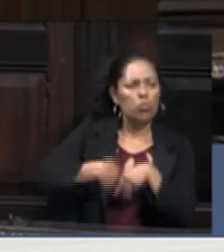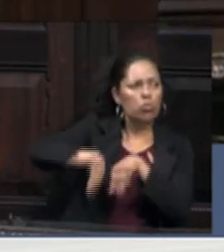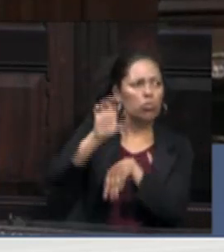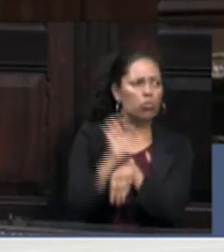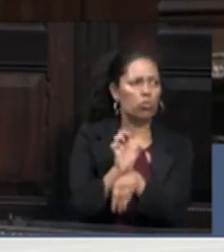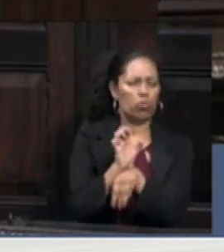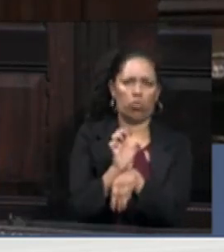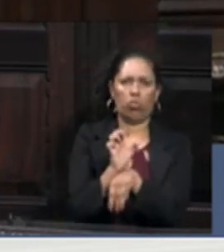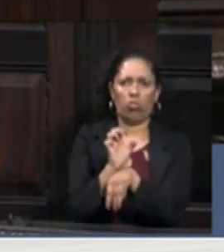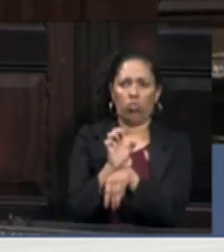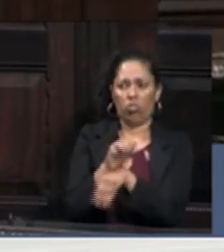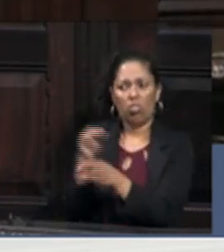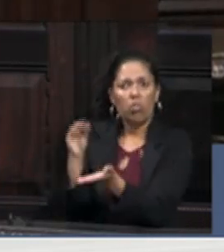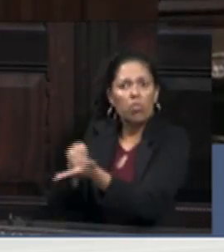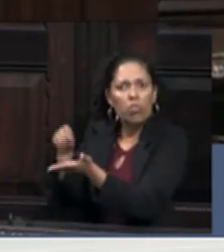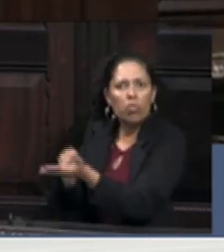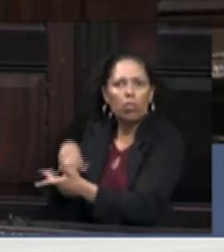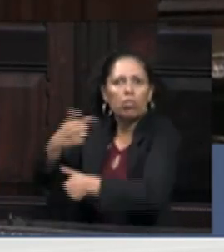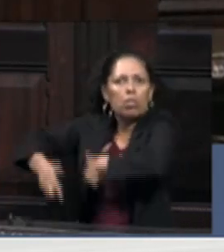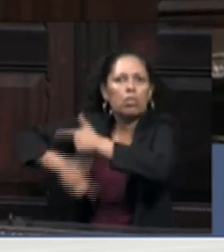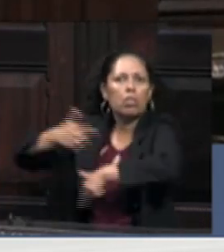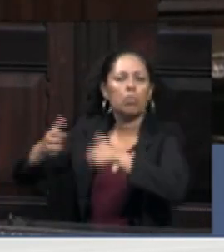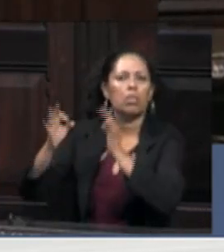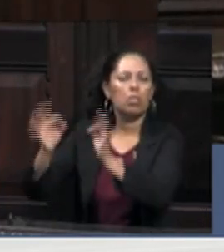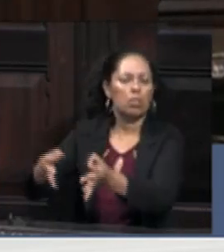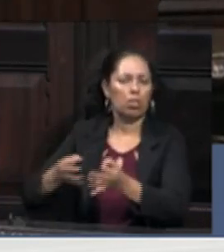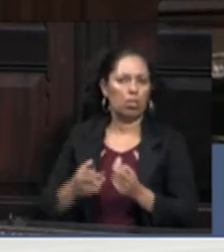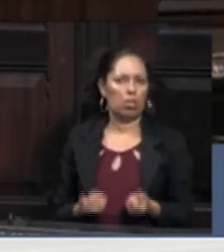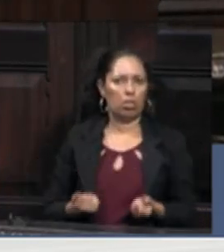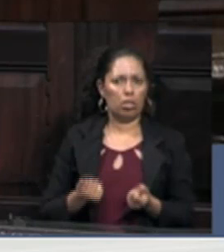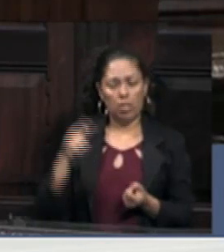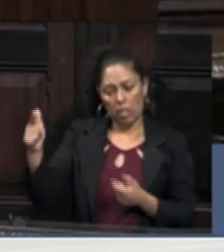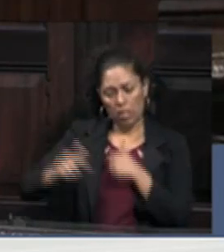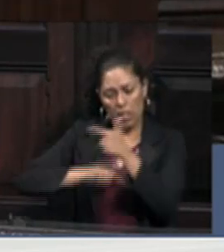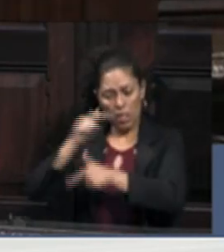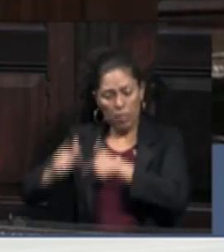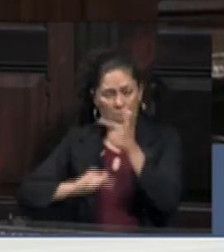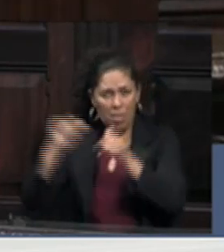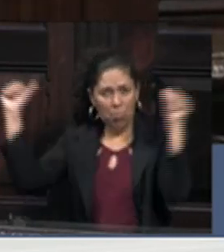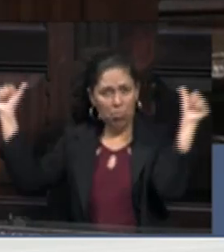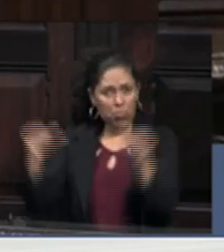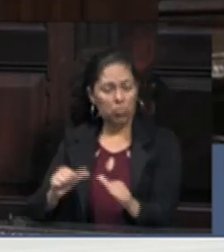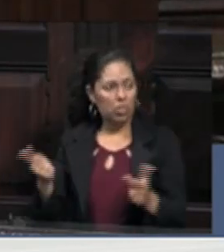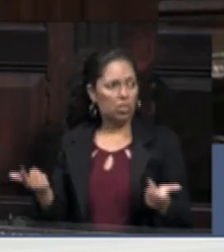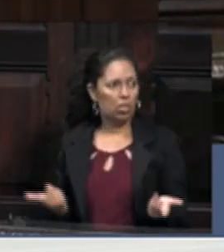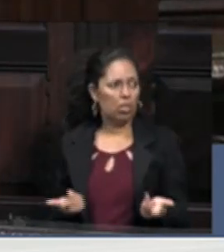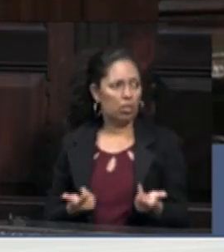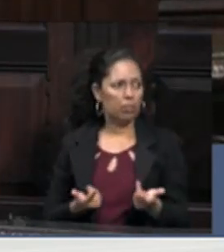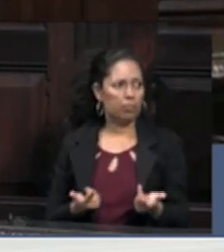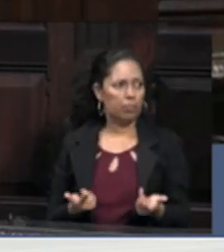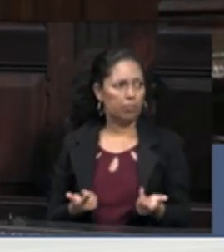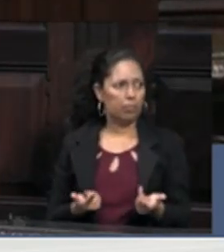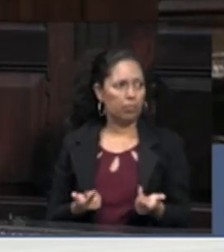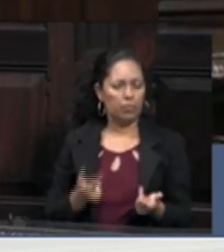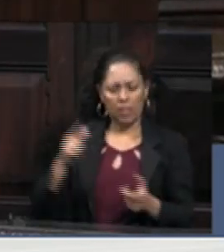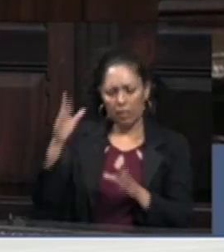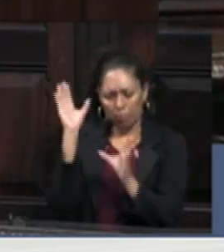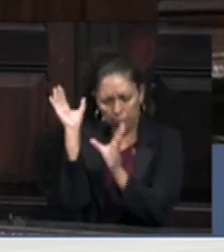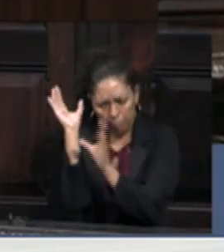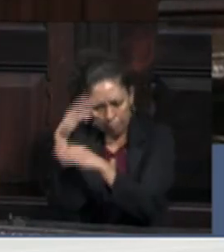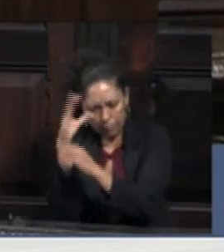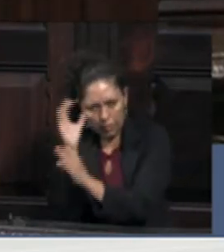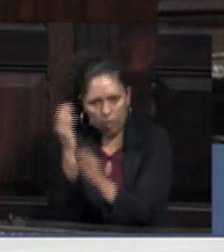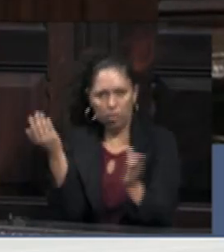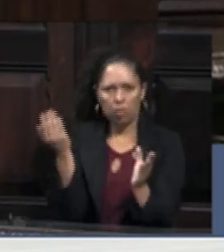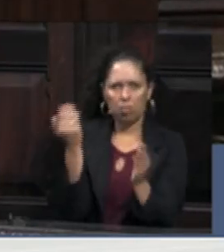deixa fenecer, que deixa em situação precária as suas instituições de pesquisa,